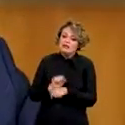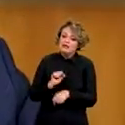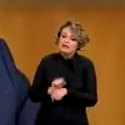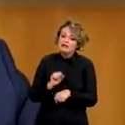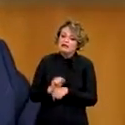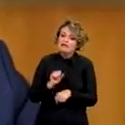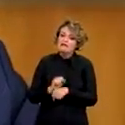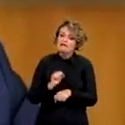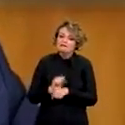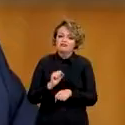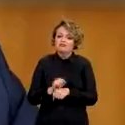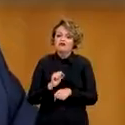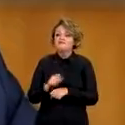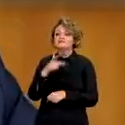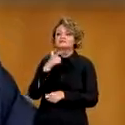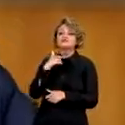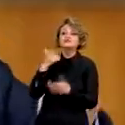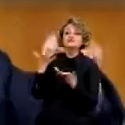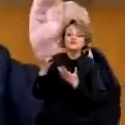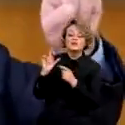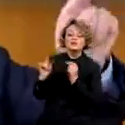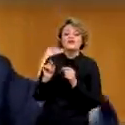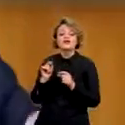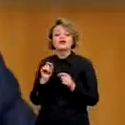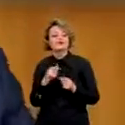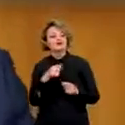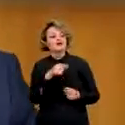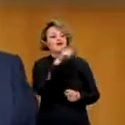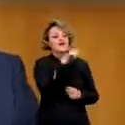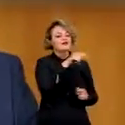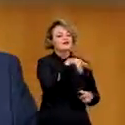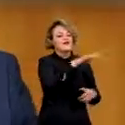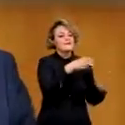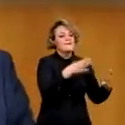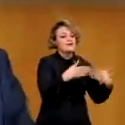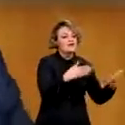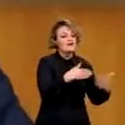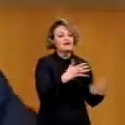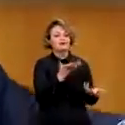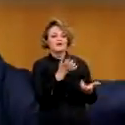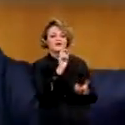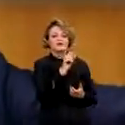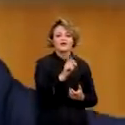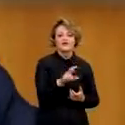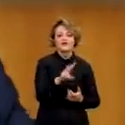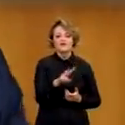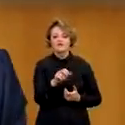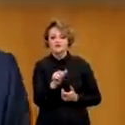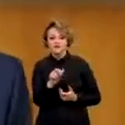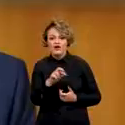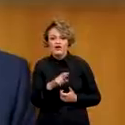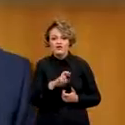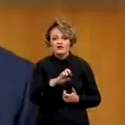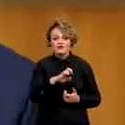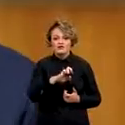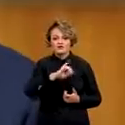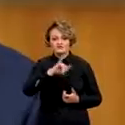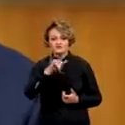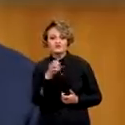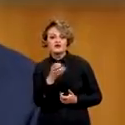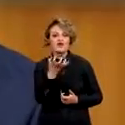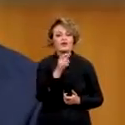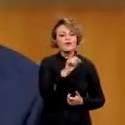a expectativa do povo trabalhador, você tem que ver a expectativa do mercado, a expectativa do varejista, a expectativa do empresário.